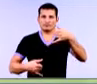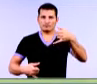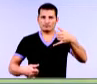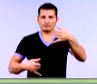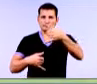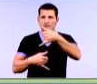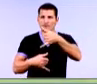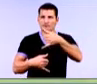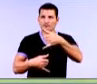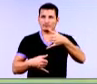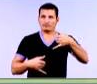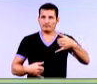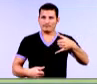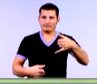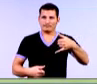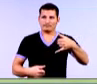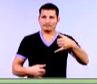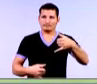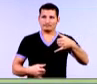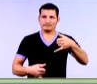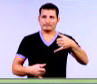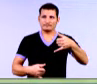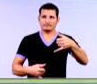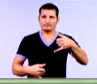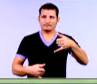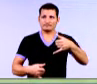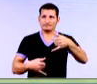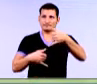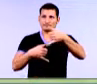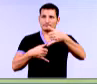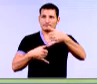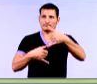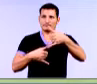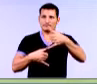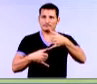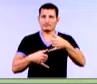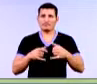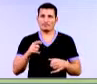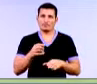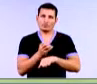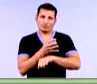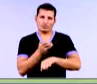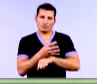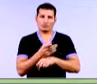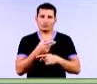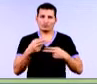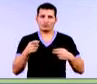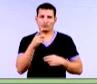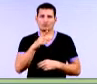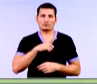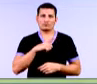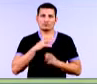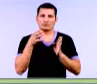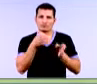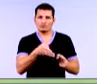uma vez que Java é orientado a objetos, e essa orientação a objetos vocês vão ter uma disciplina específica para